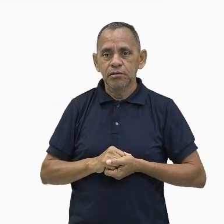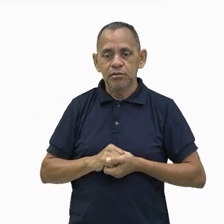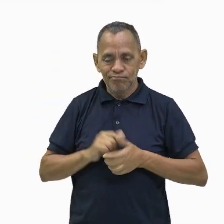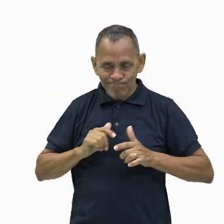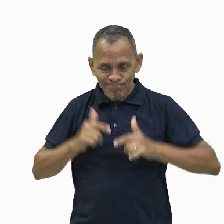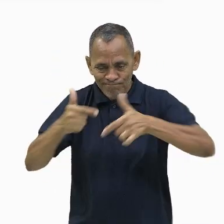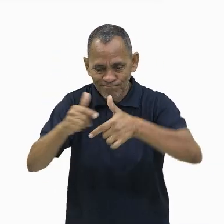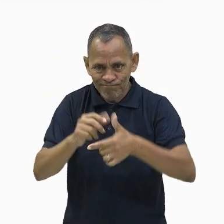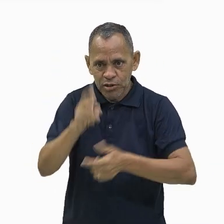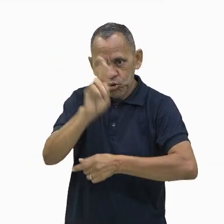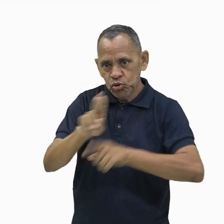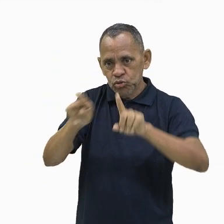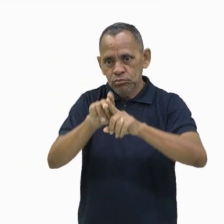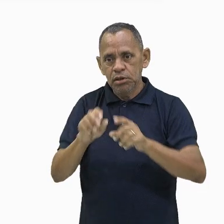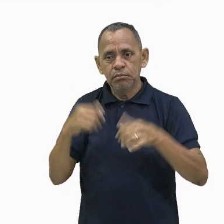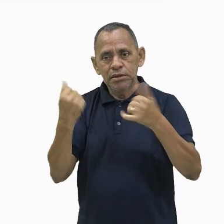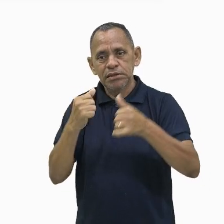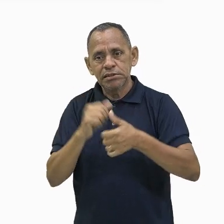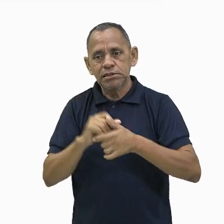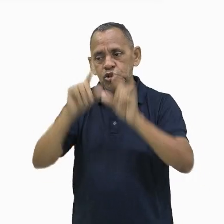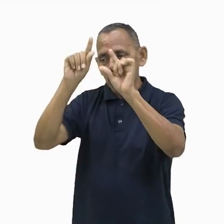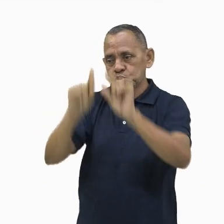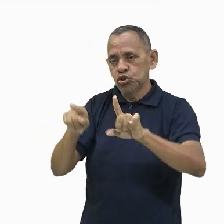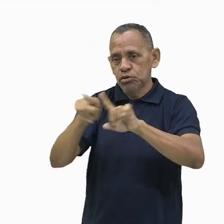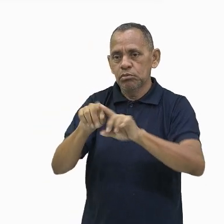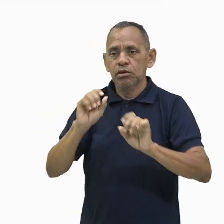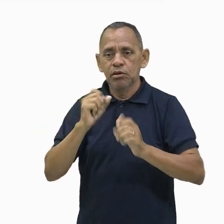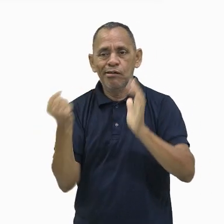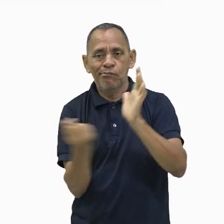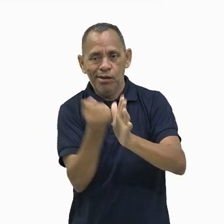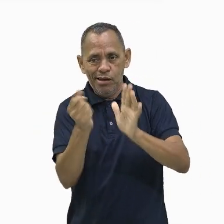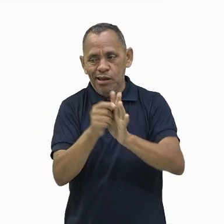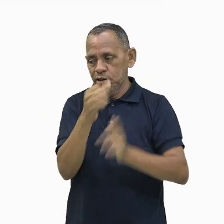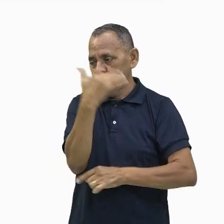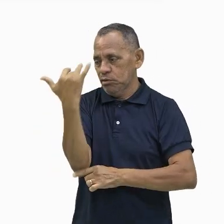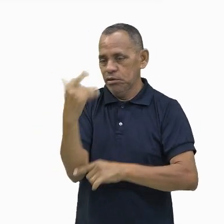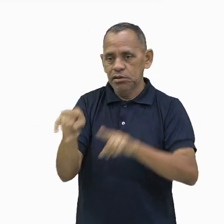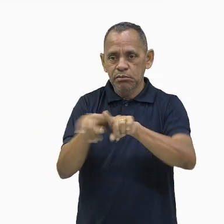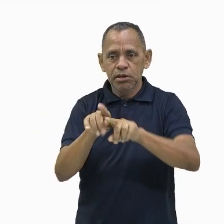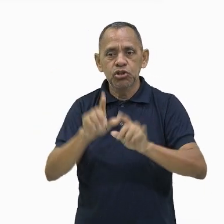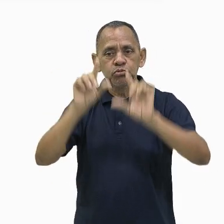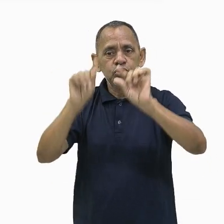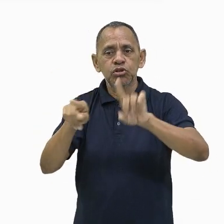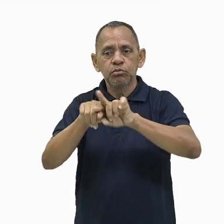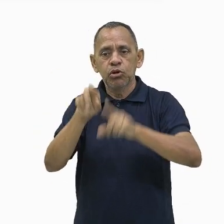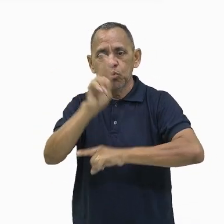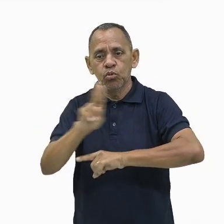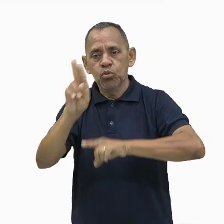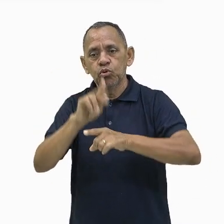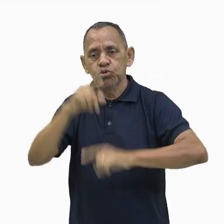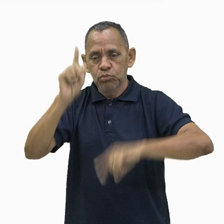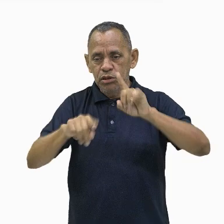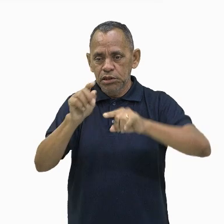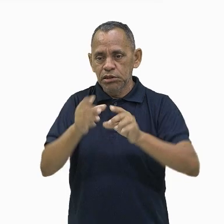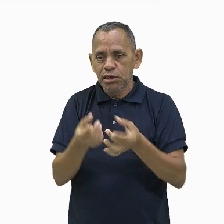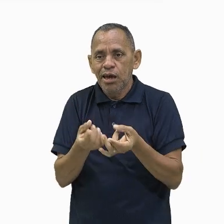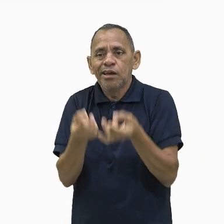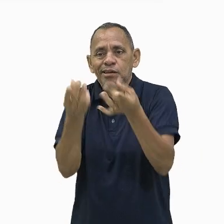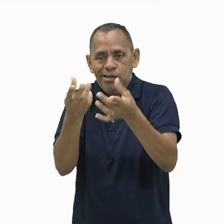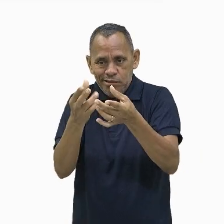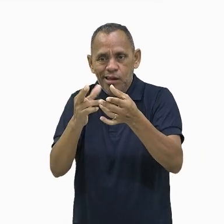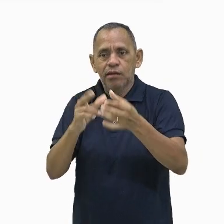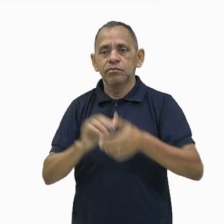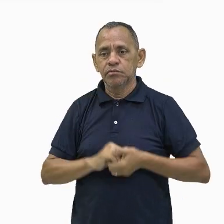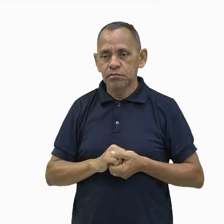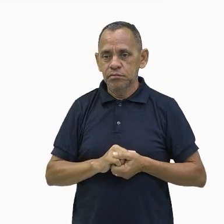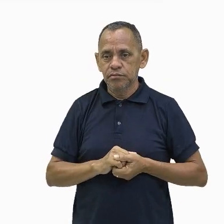evitar o uso excessivo de recursos e a minimizar o impacto ambiental. Reduzir o consumo de produtos descartáveis